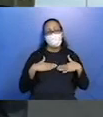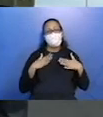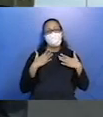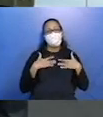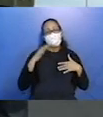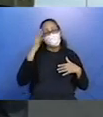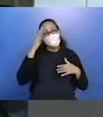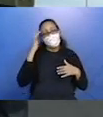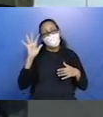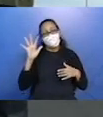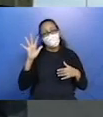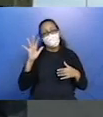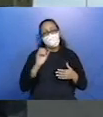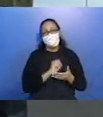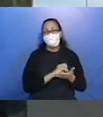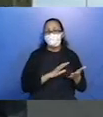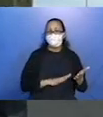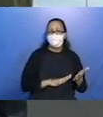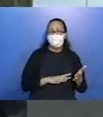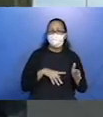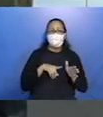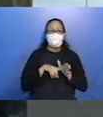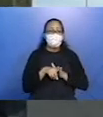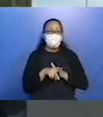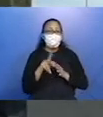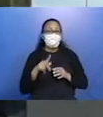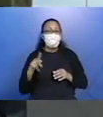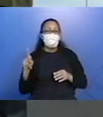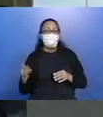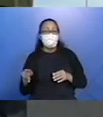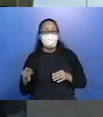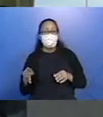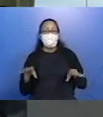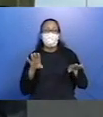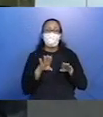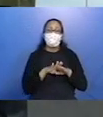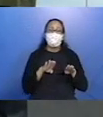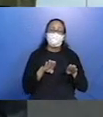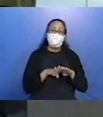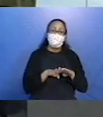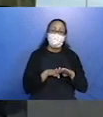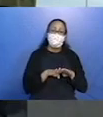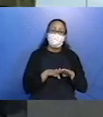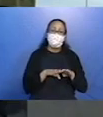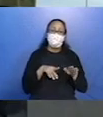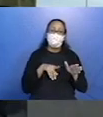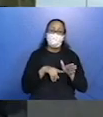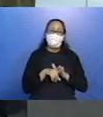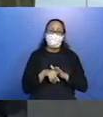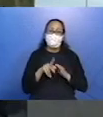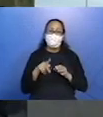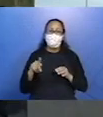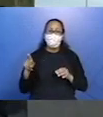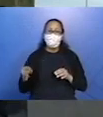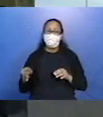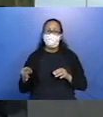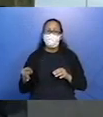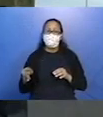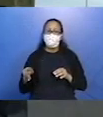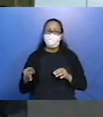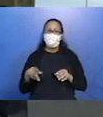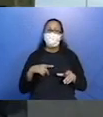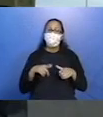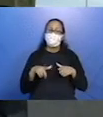resolver. Façam as perguntas para os professores, para eles também nos passarem o que é necessário trabalhar com